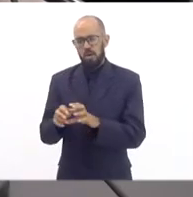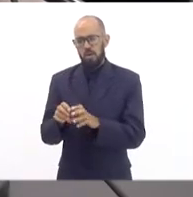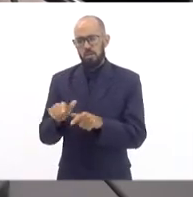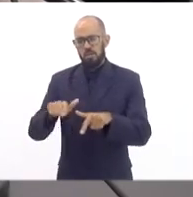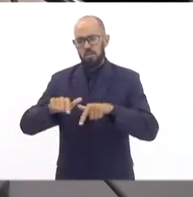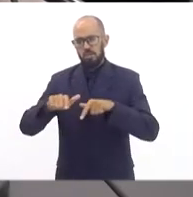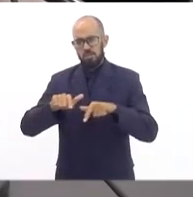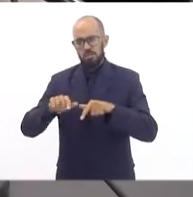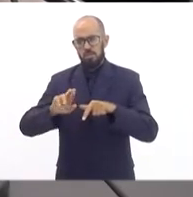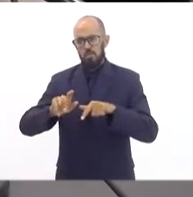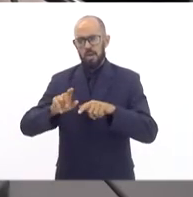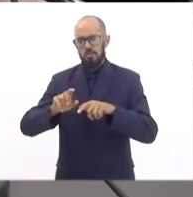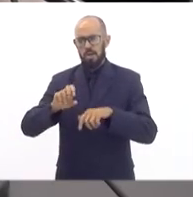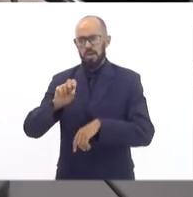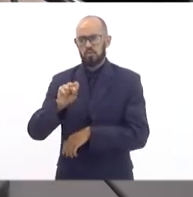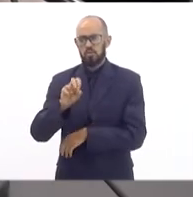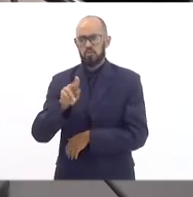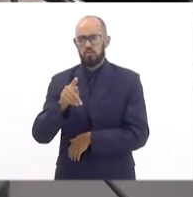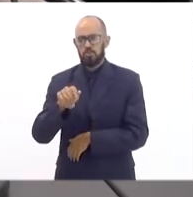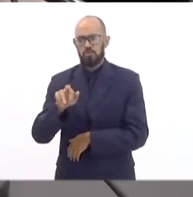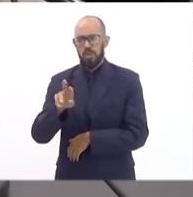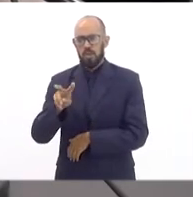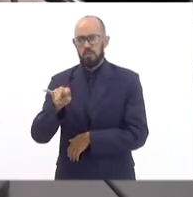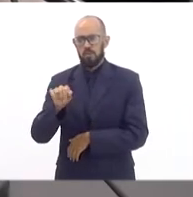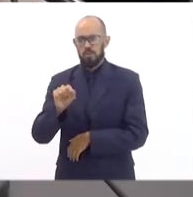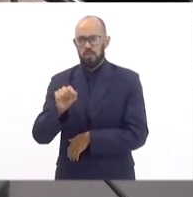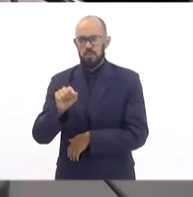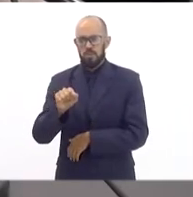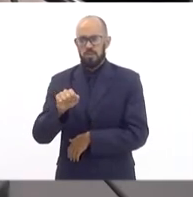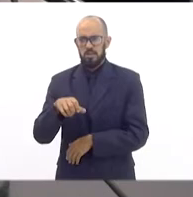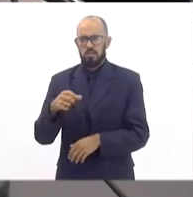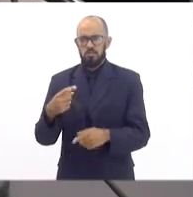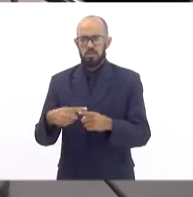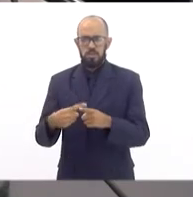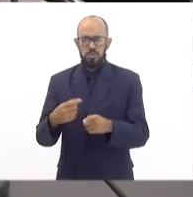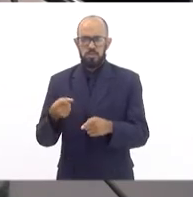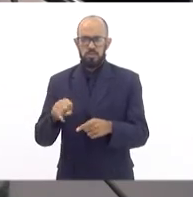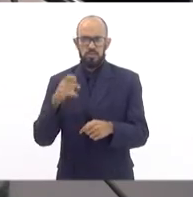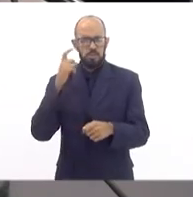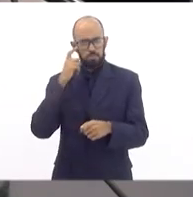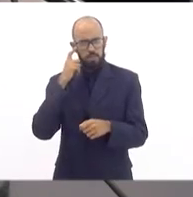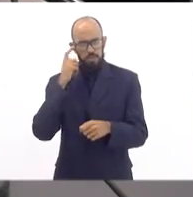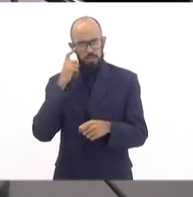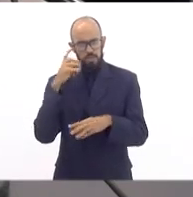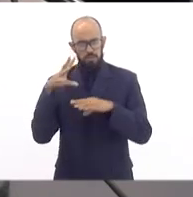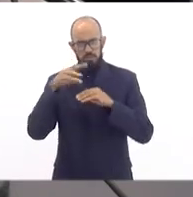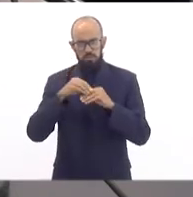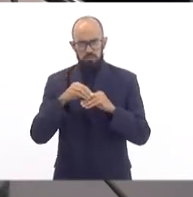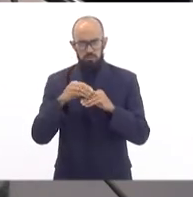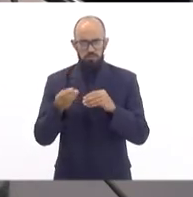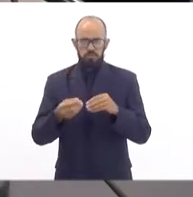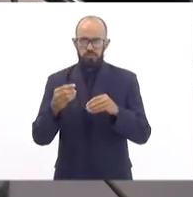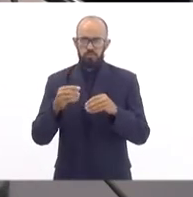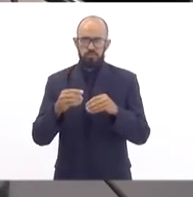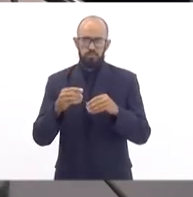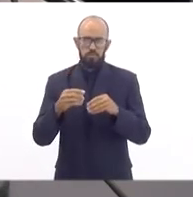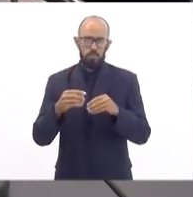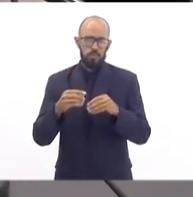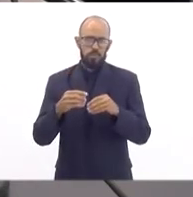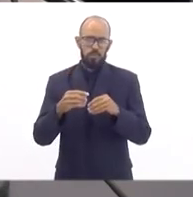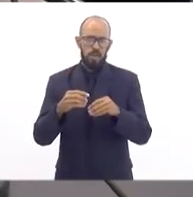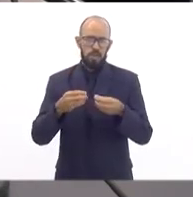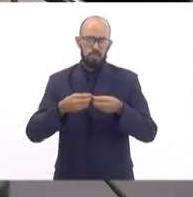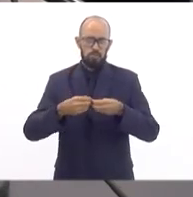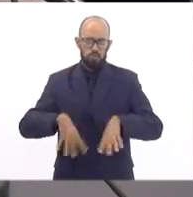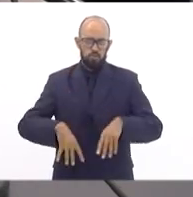você está discutindo um aditivo e que você quer implementar uma política tarifária, você pensa em recompor as perdas da Covid, que isso está acontecendo no mundo